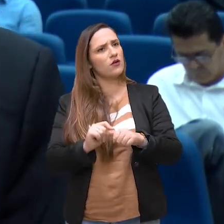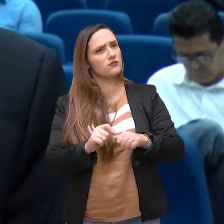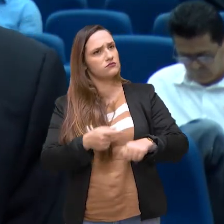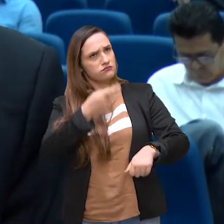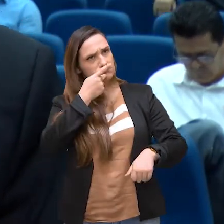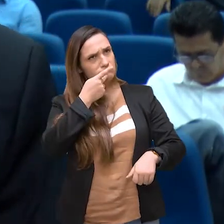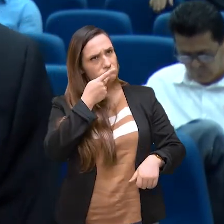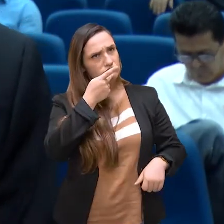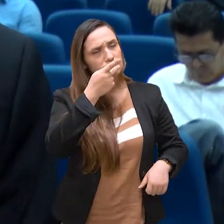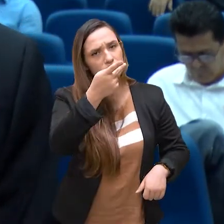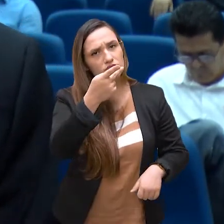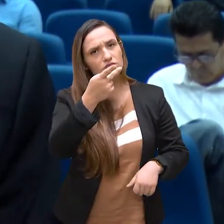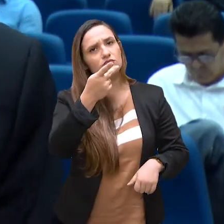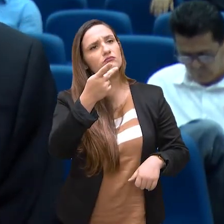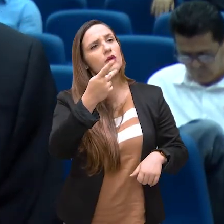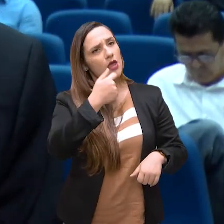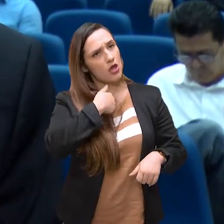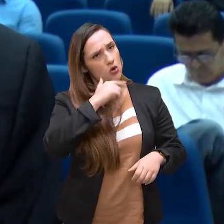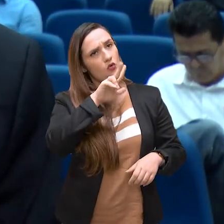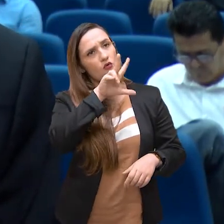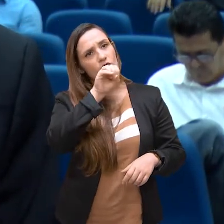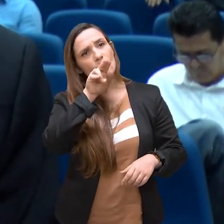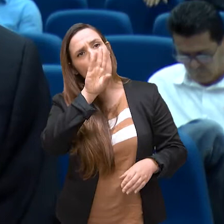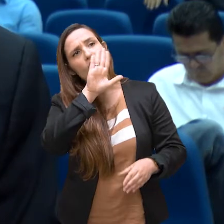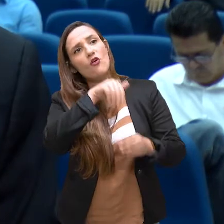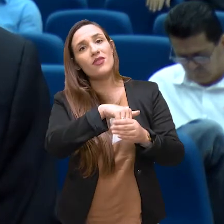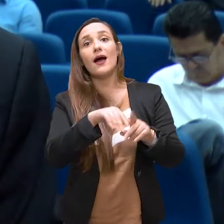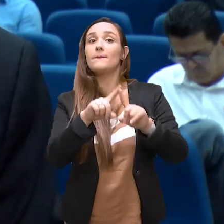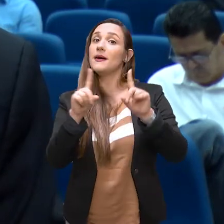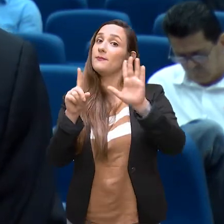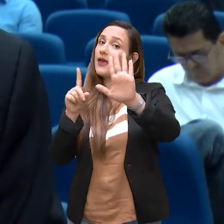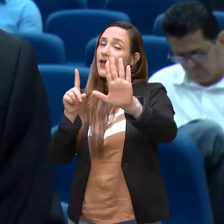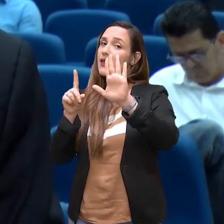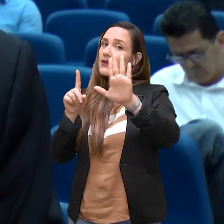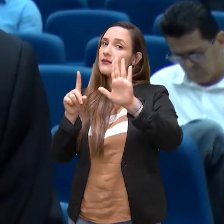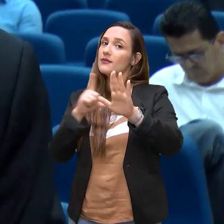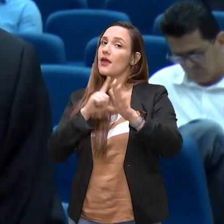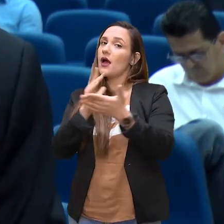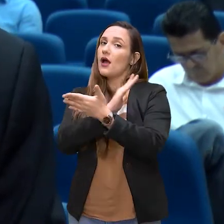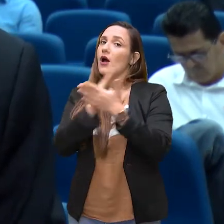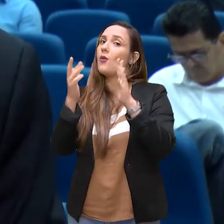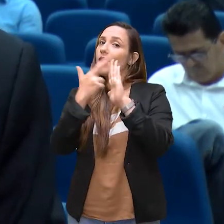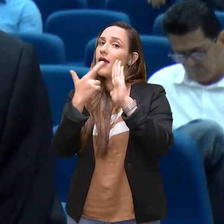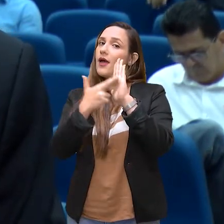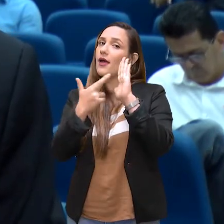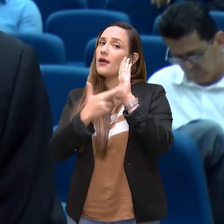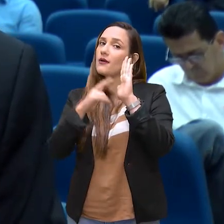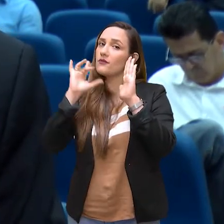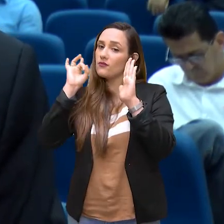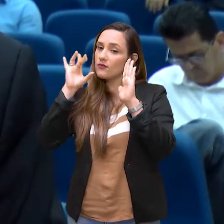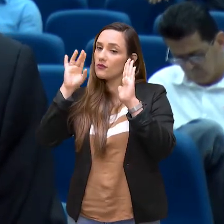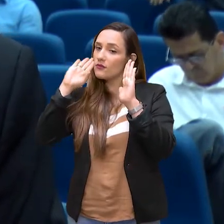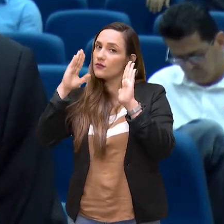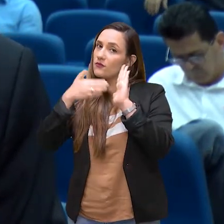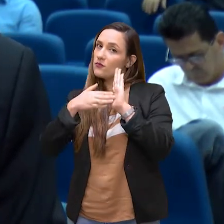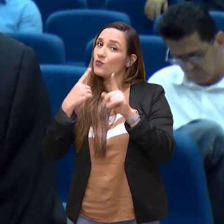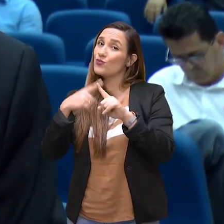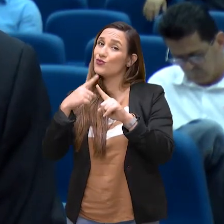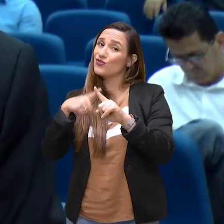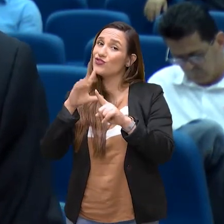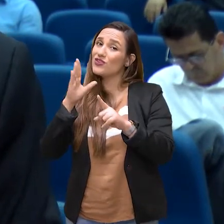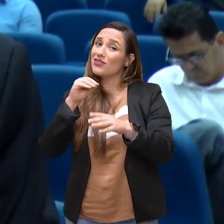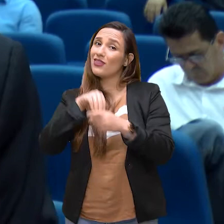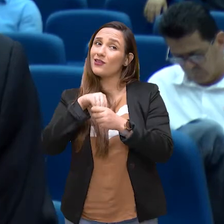proceder à manifestação política. O problema é que eles têm que seguir algumas regras específicas, exatamente por estarem